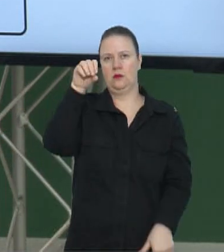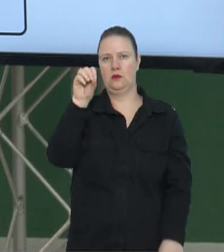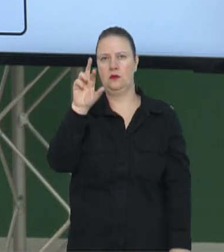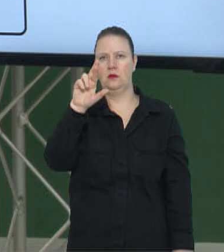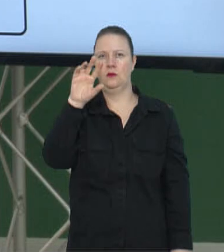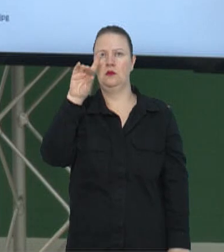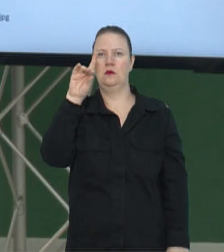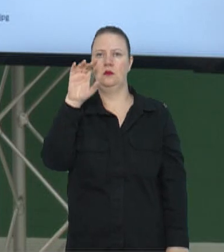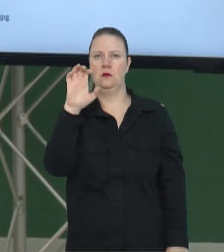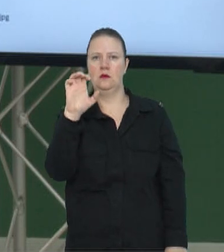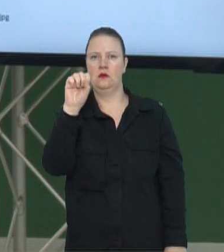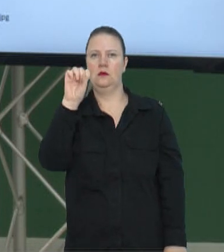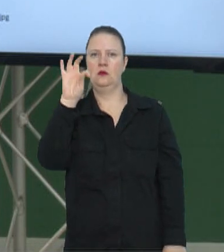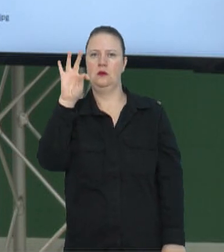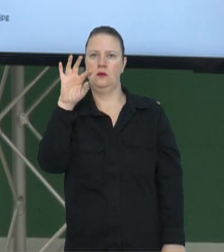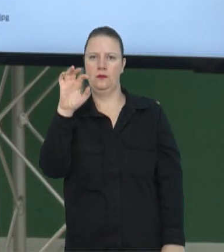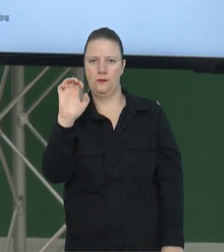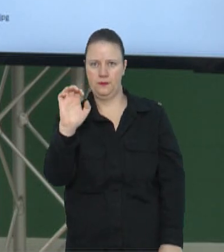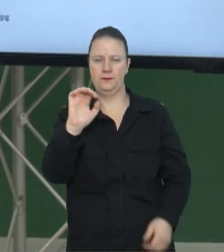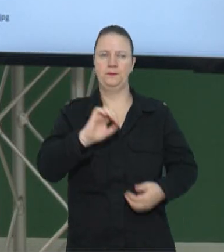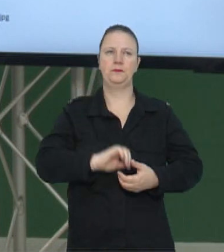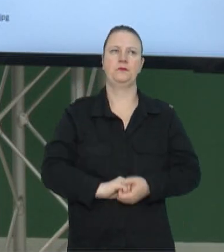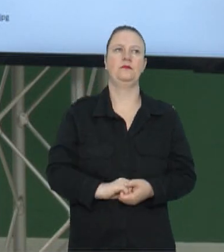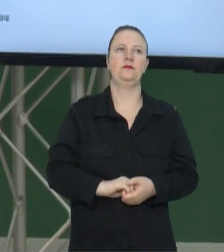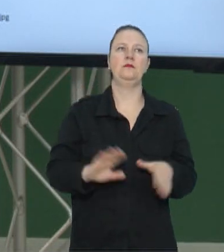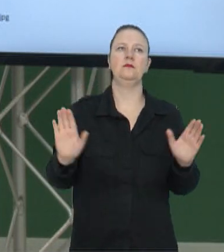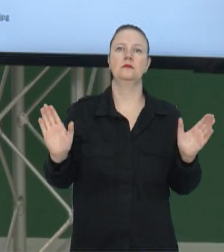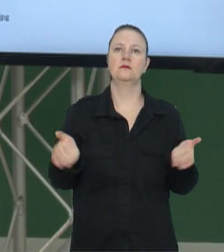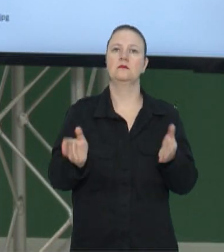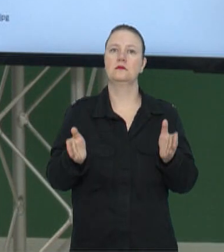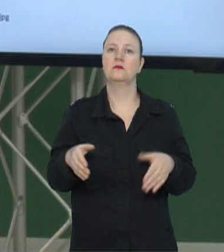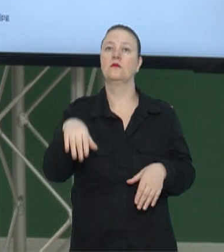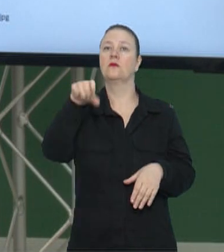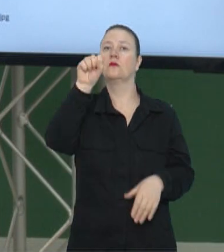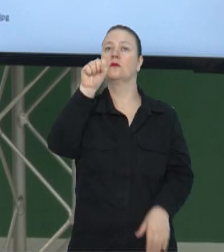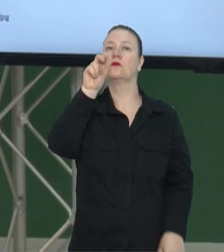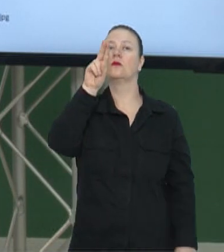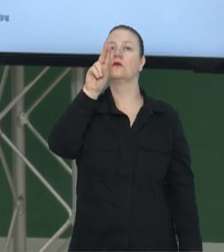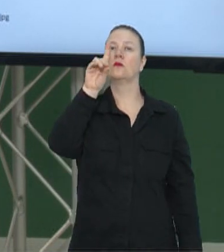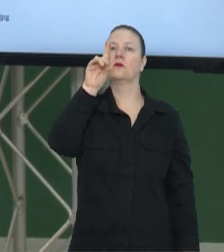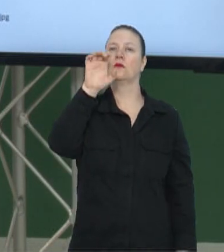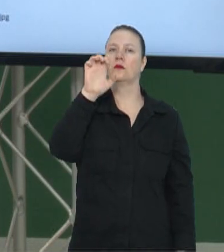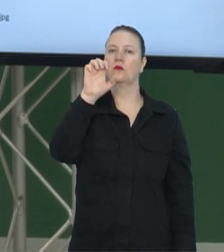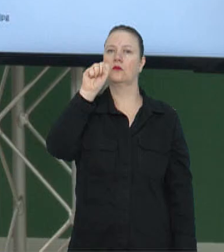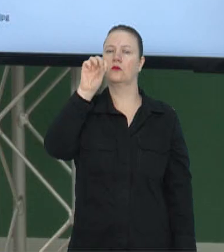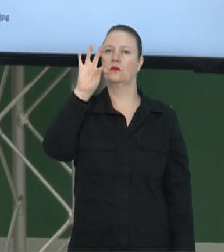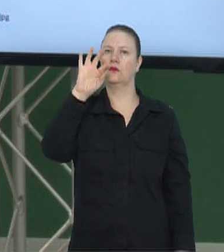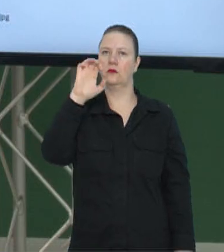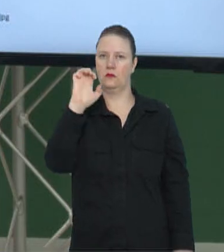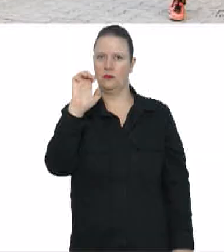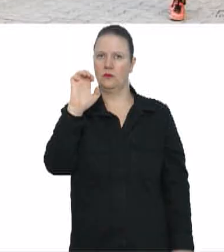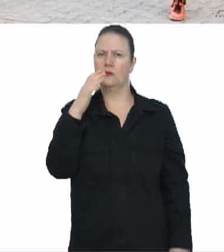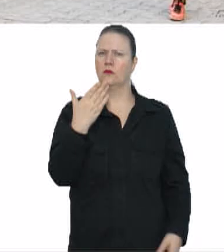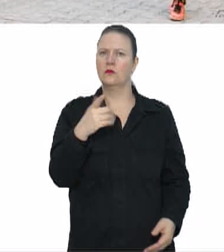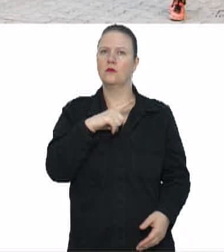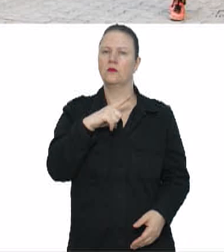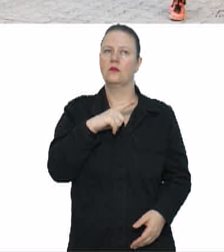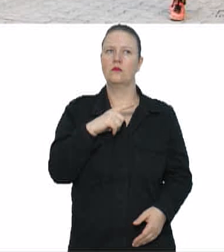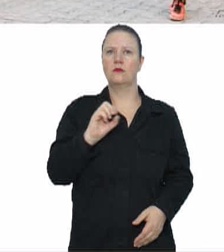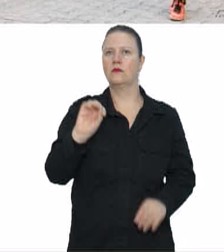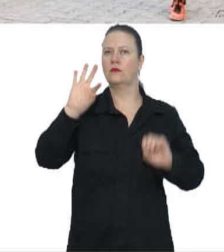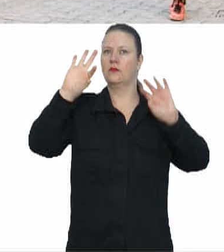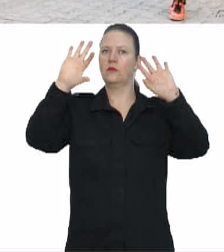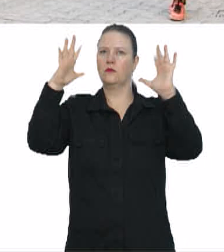certo? Continuando lá, próxima região, o Sudeste, o que, que nós temos ali de característica? Entre as